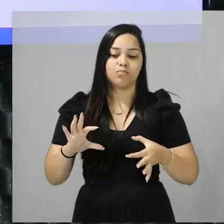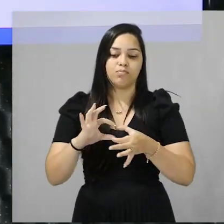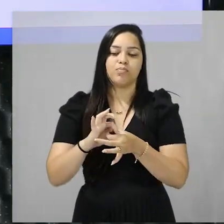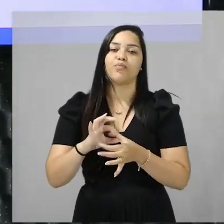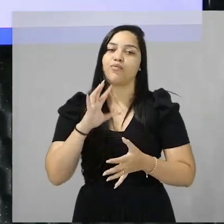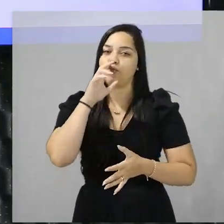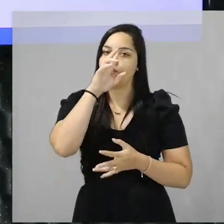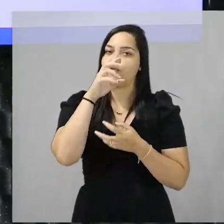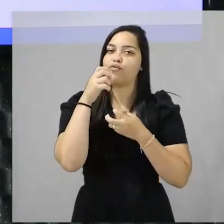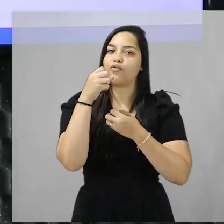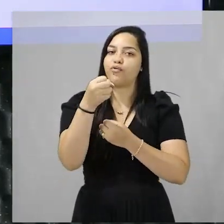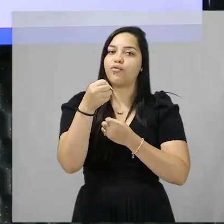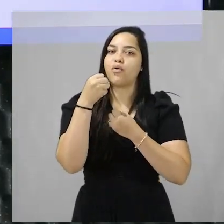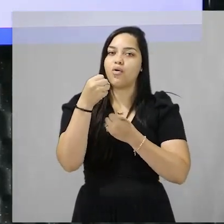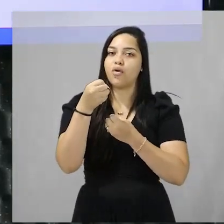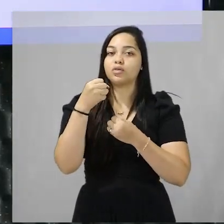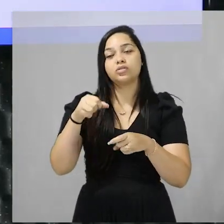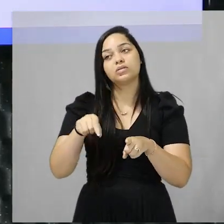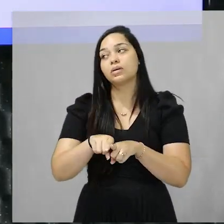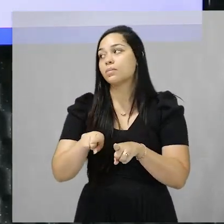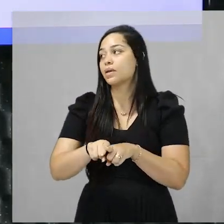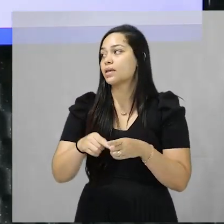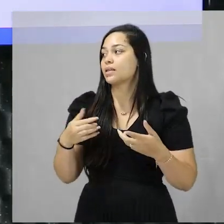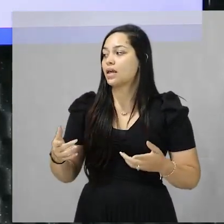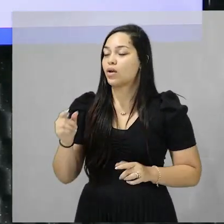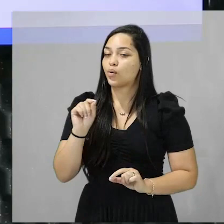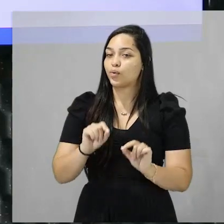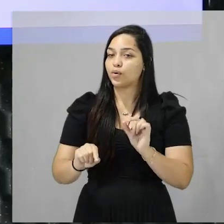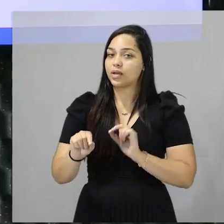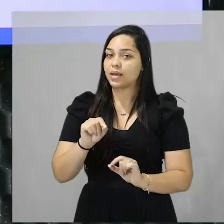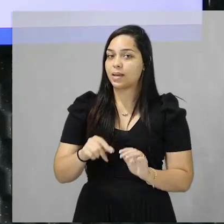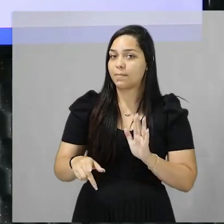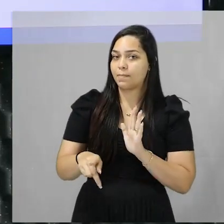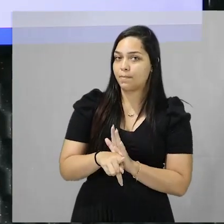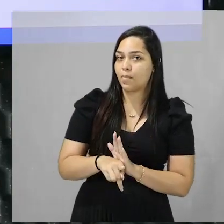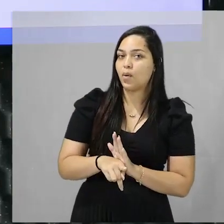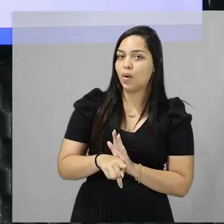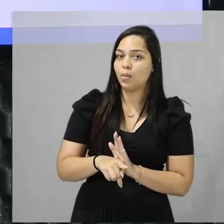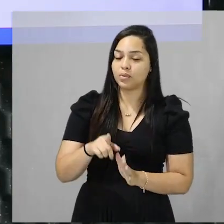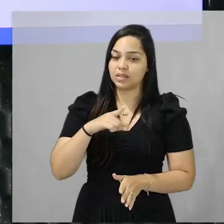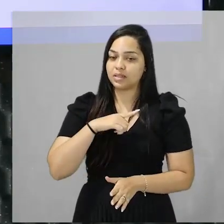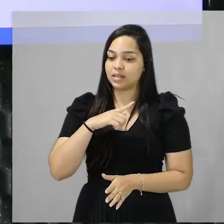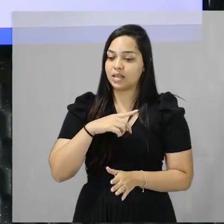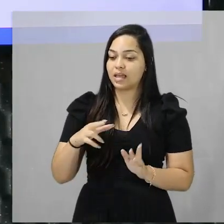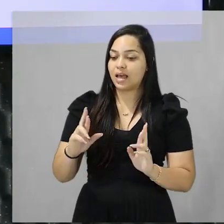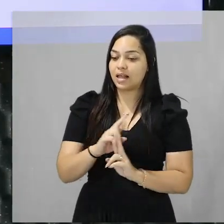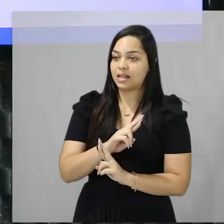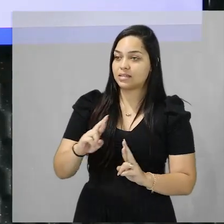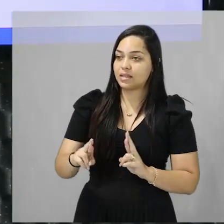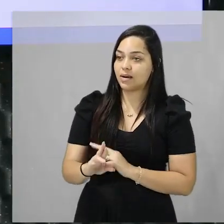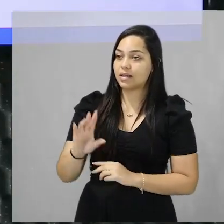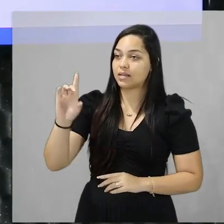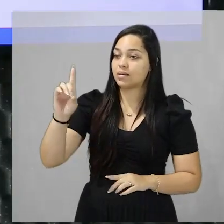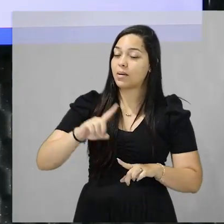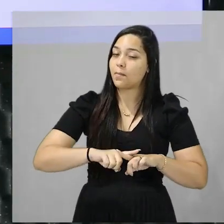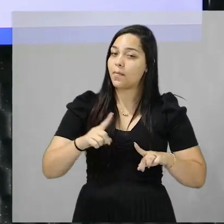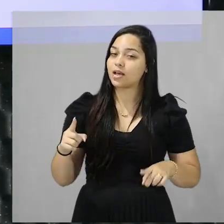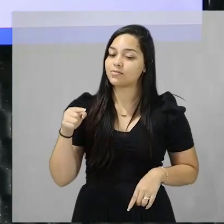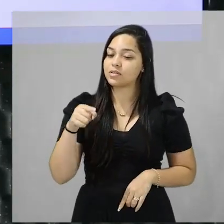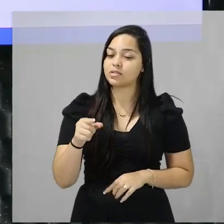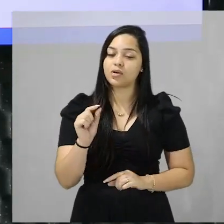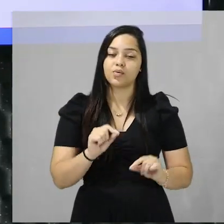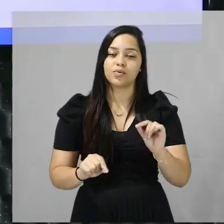forte. Claro que na Idade Média vinha até com a questão divina ao meio. Mas quando você